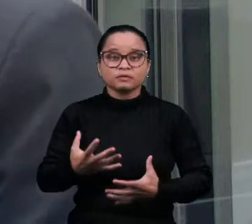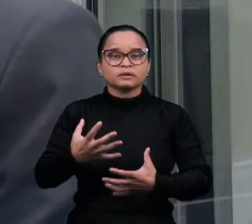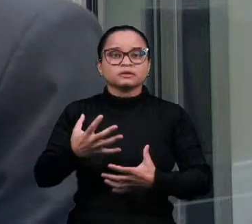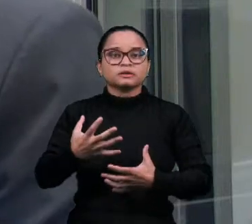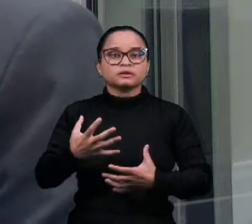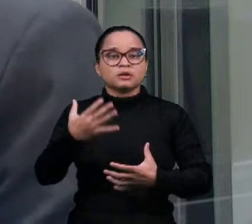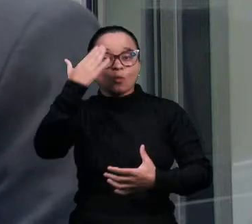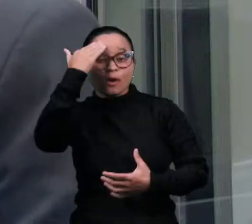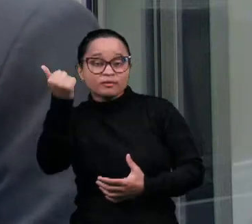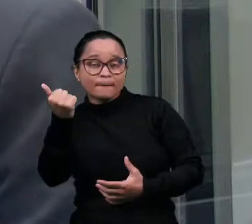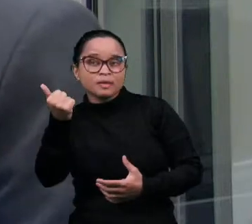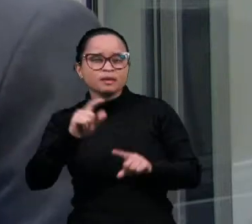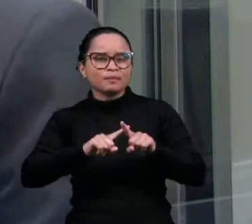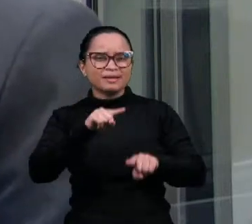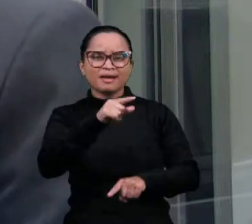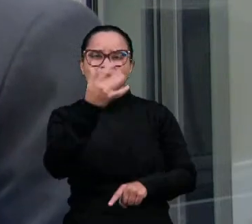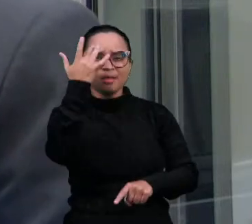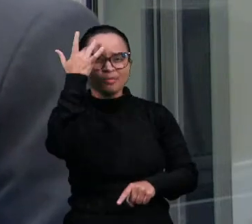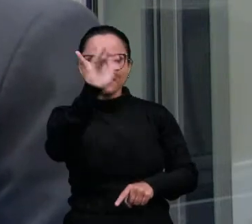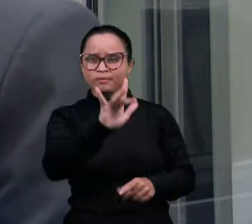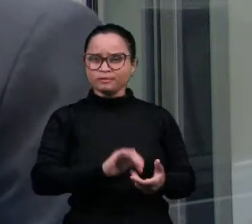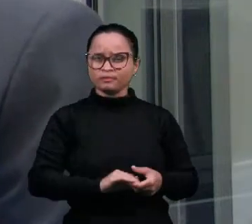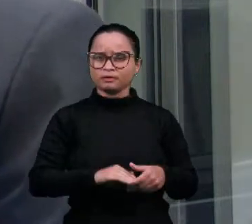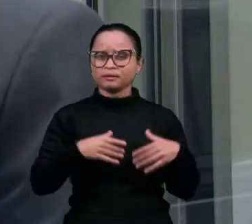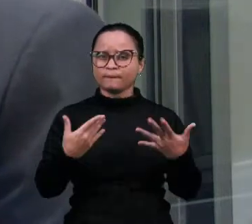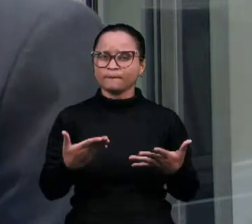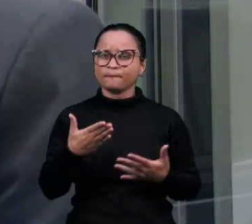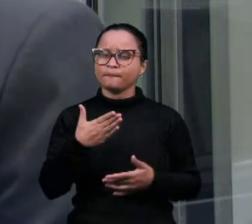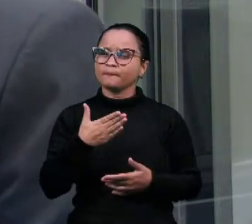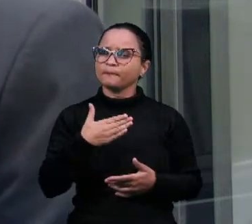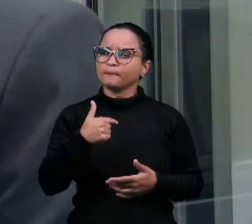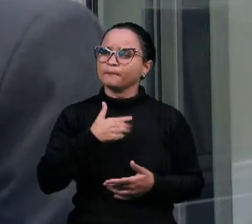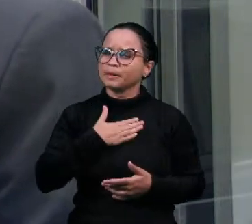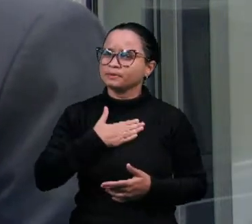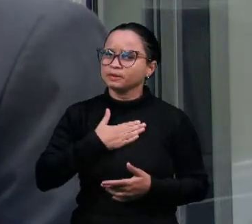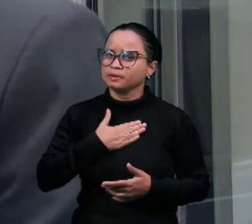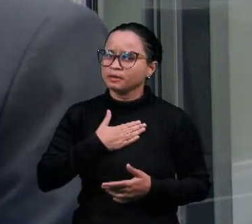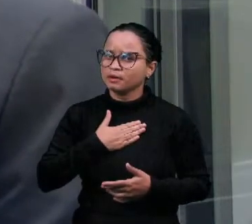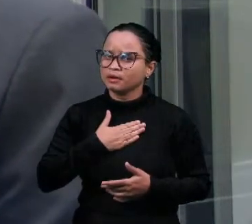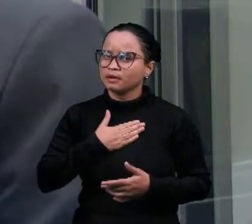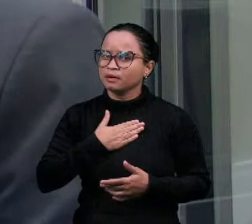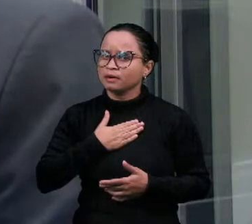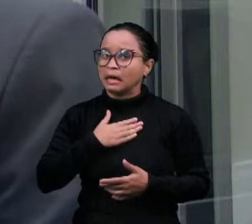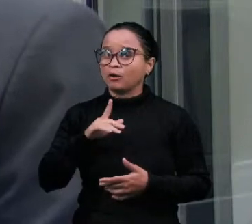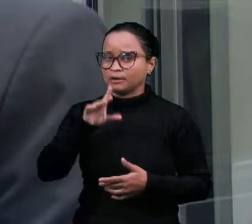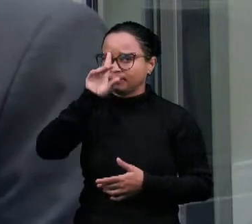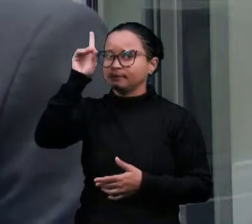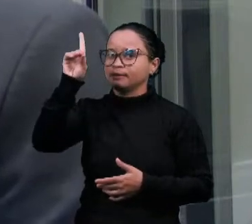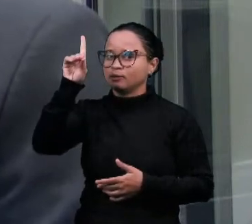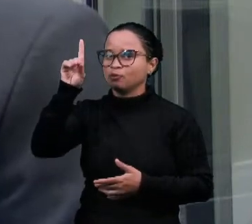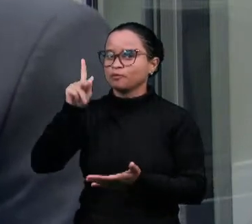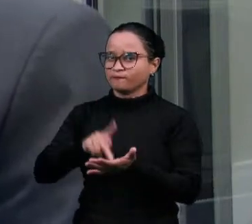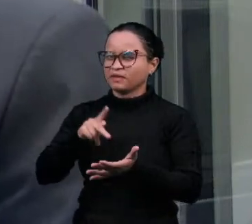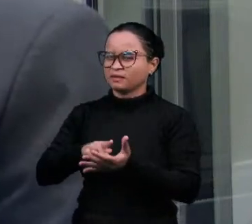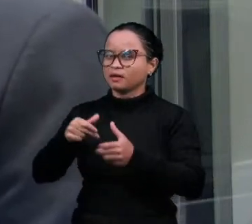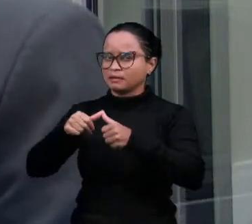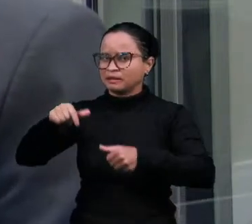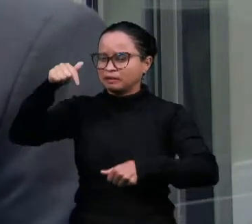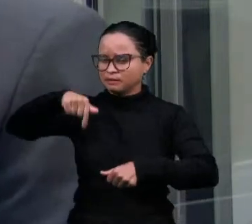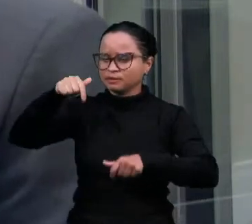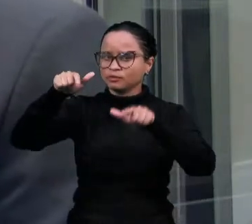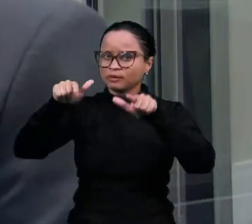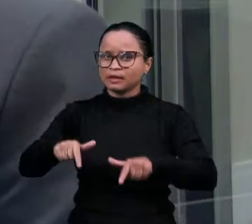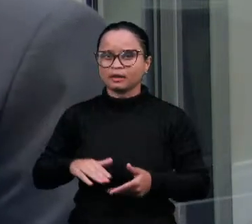não sabia. E aquilo foi para mim, eu disse assim: bem, Deus está aqui nesse lugar. Não há como